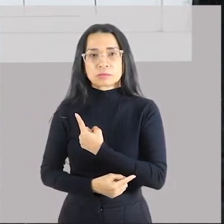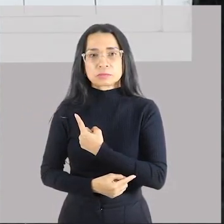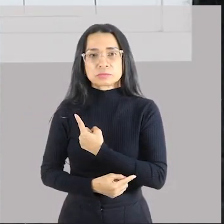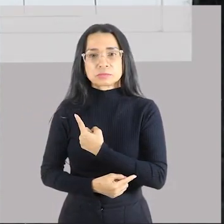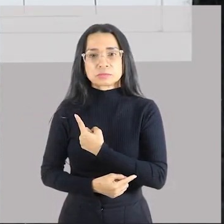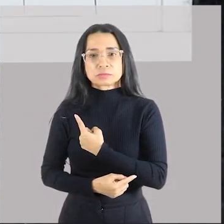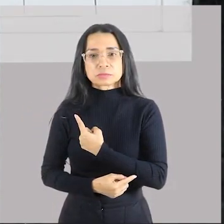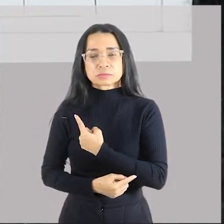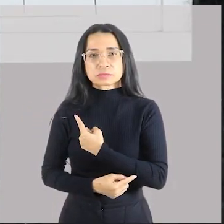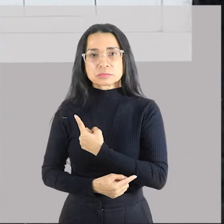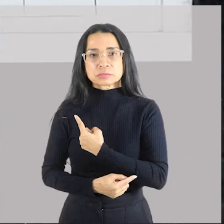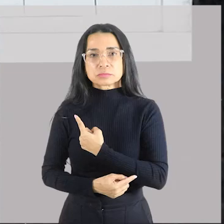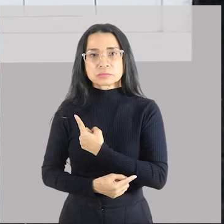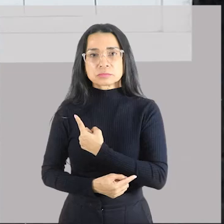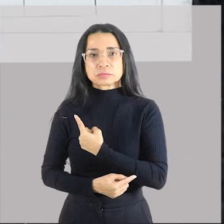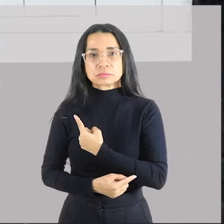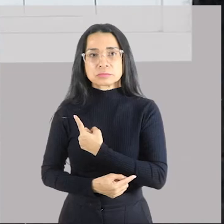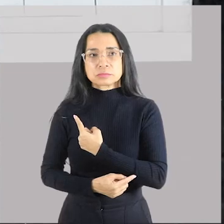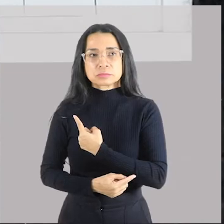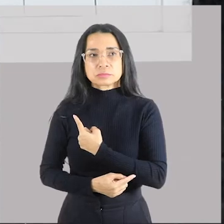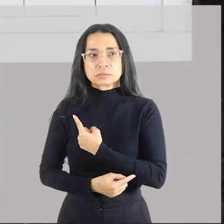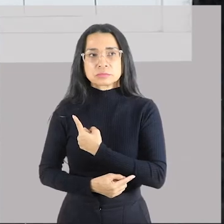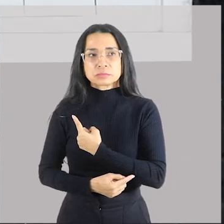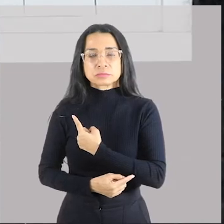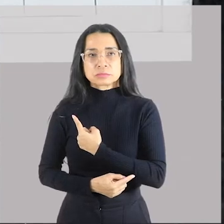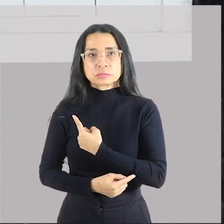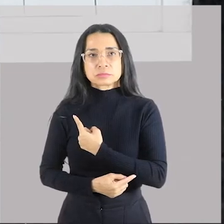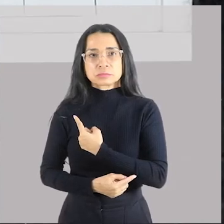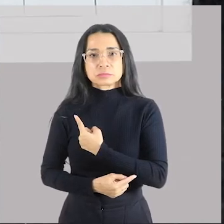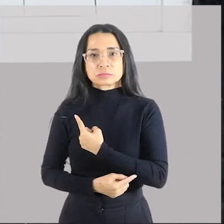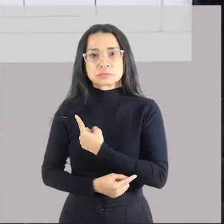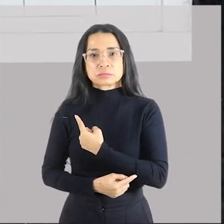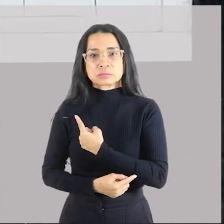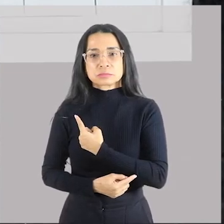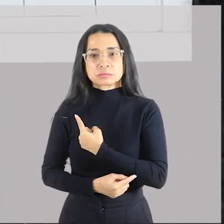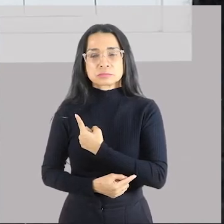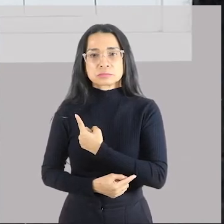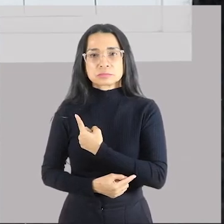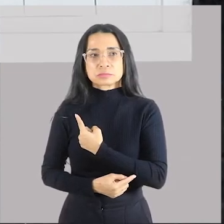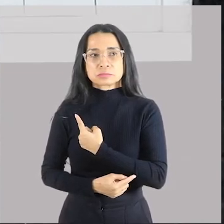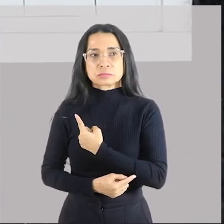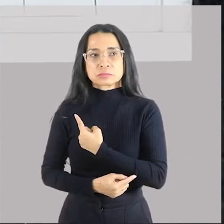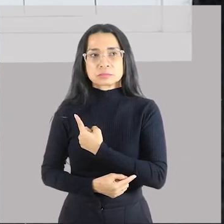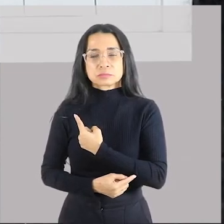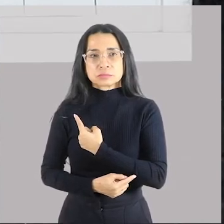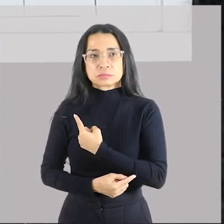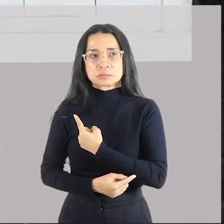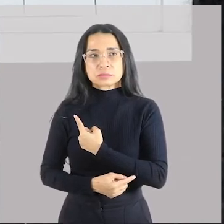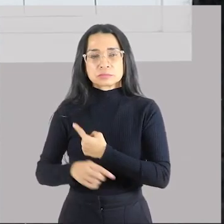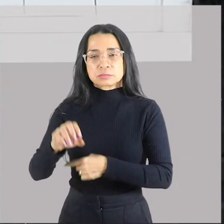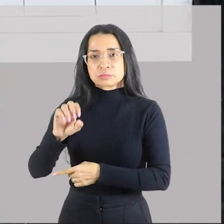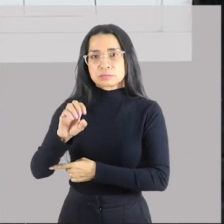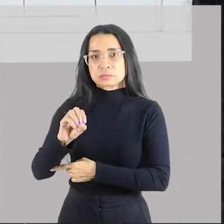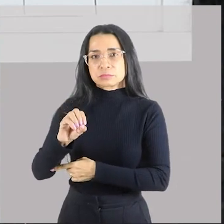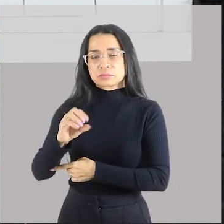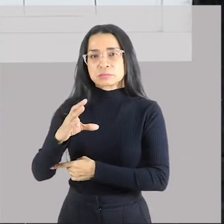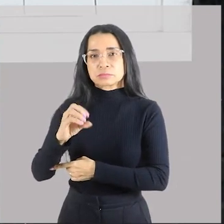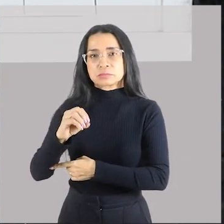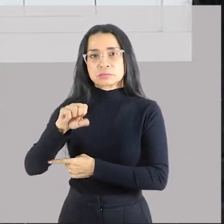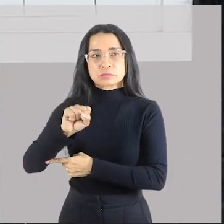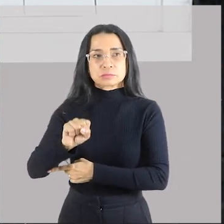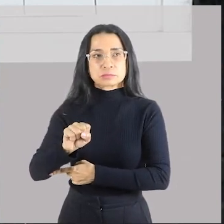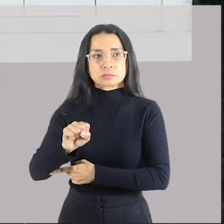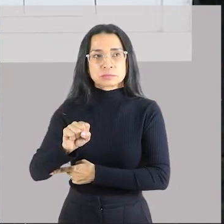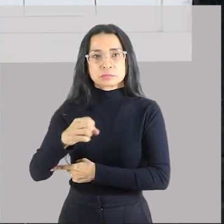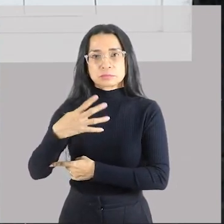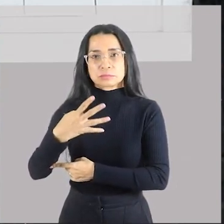Certo? Vamos aplicar agora o cosseno, turminha. Ó, cosseno de 45 graus. Ó. Cosseno de 45